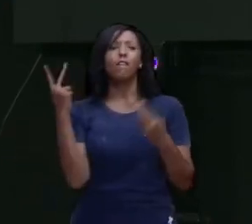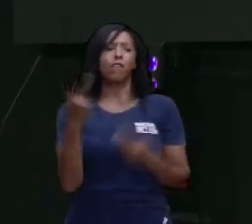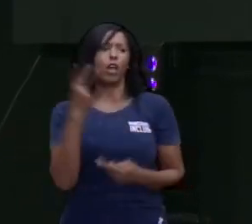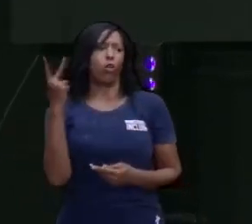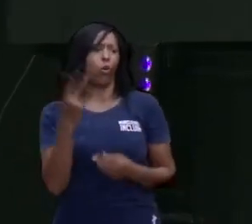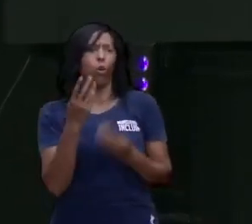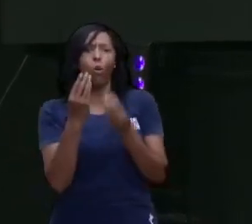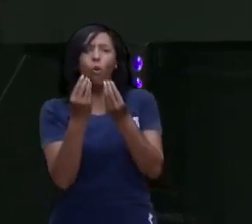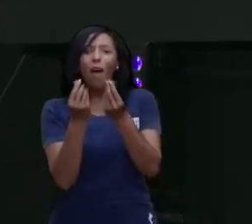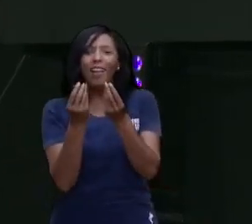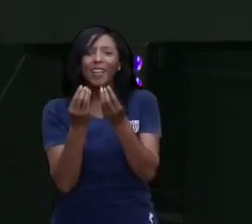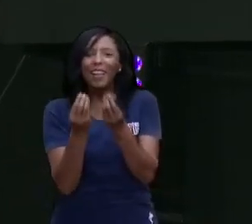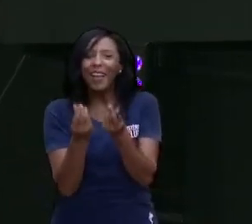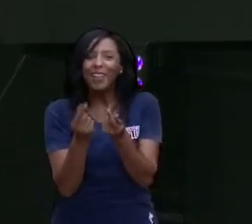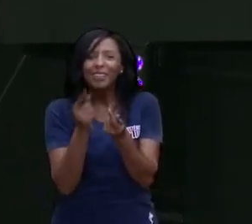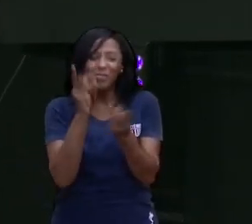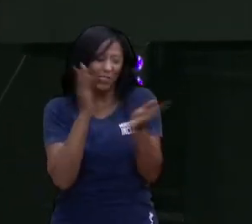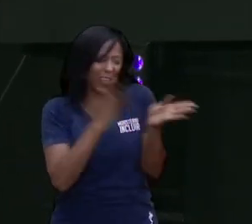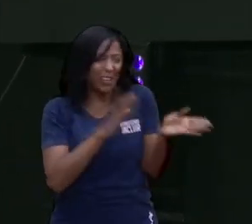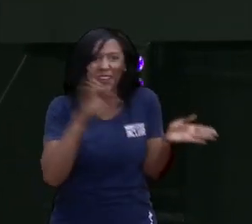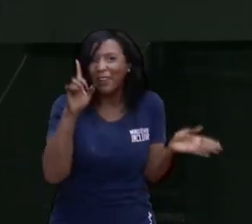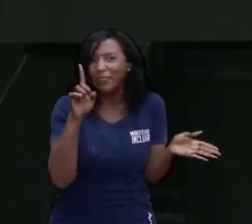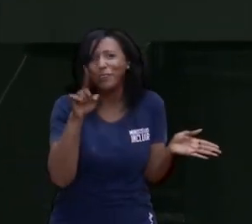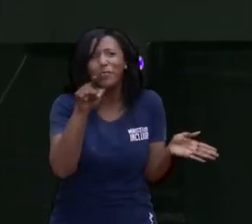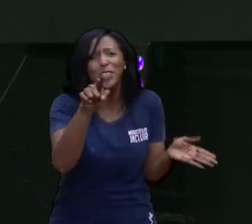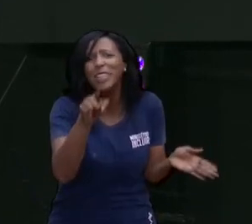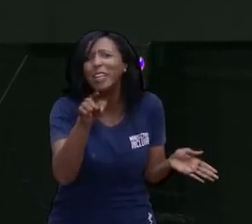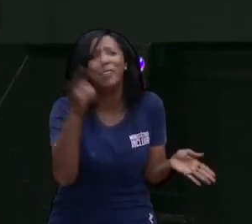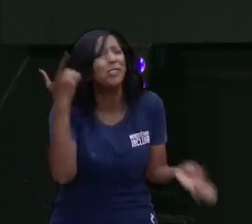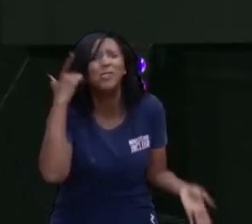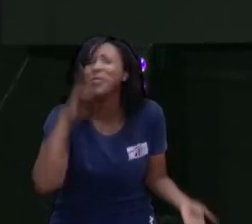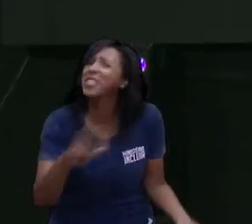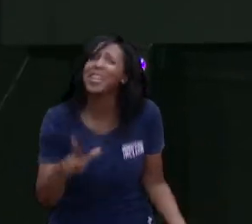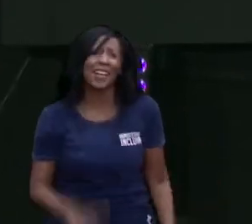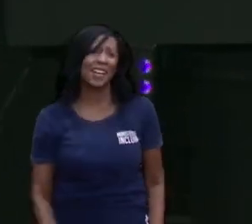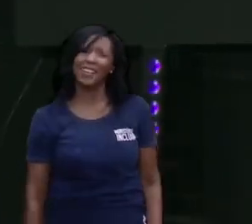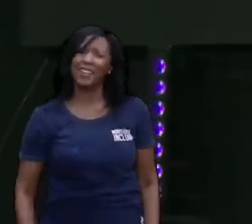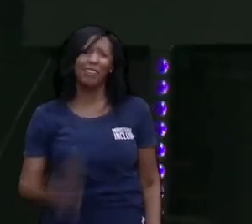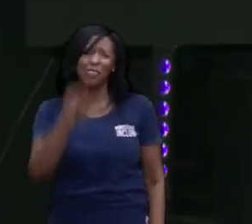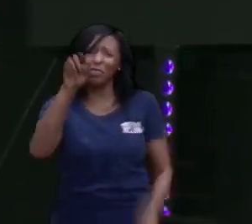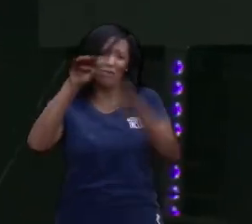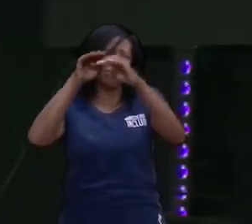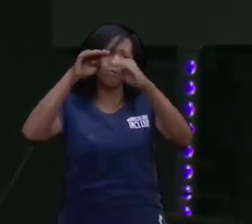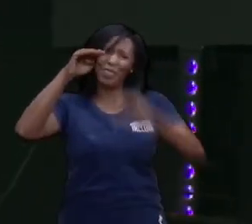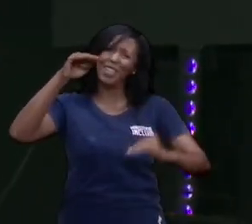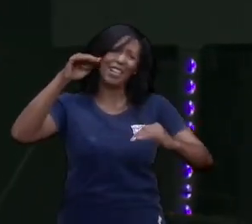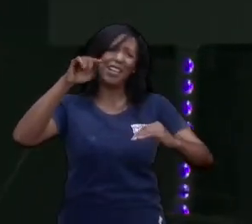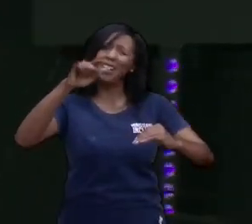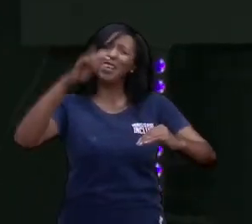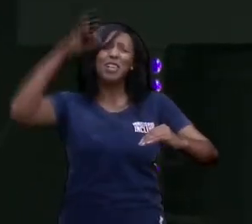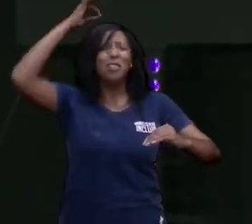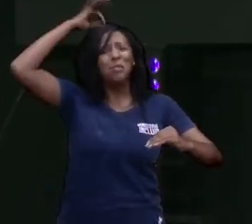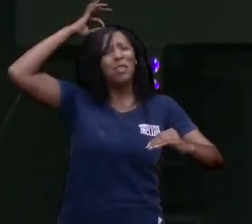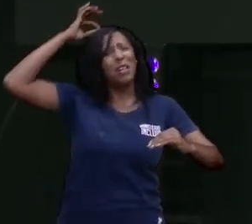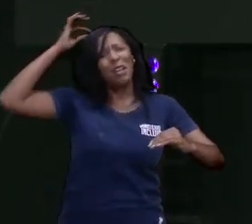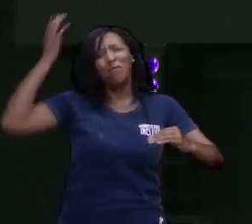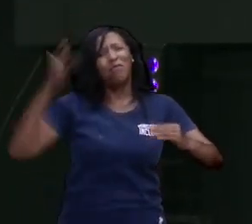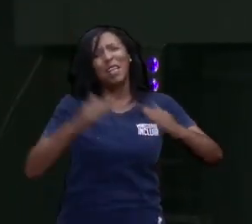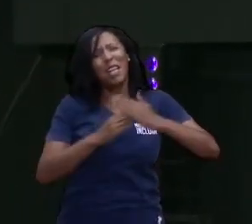pessoa de fidelidade a Deus não você é um cê secundário de uma espiritualidade